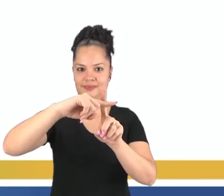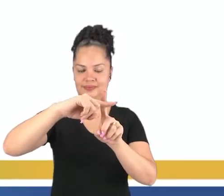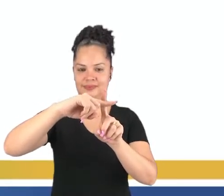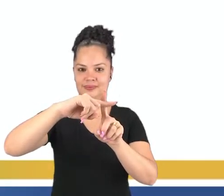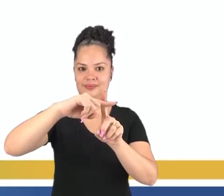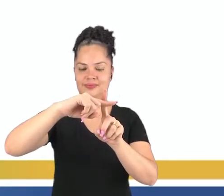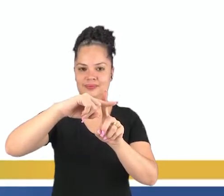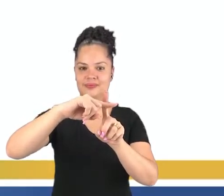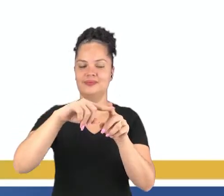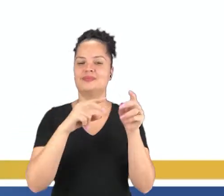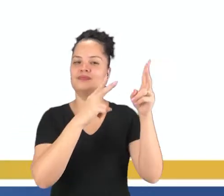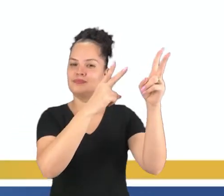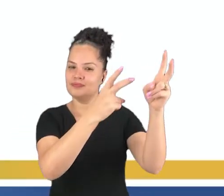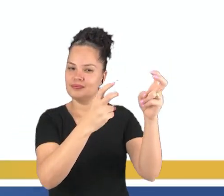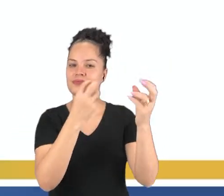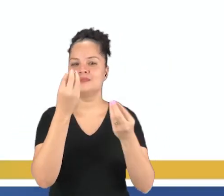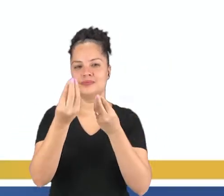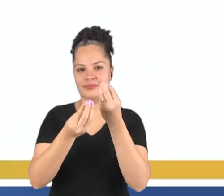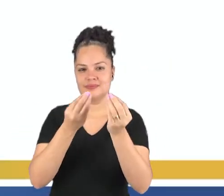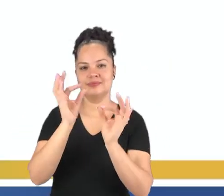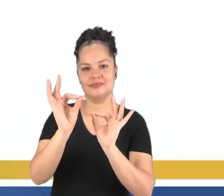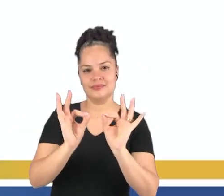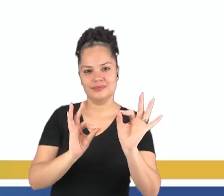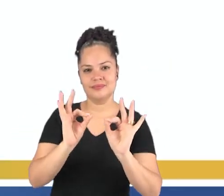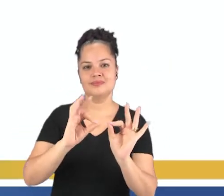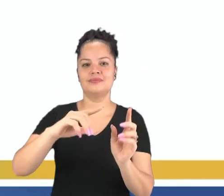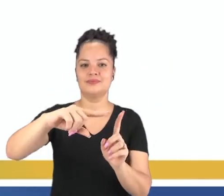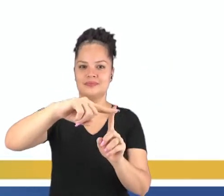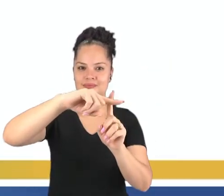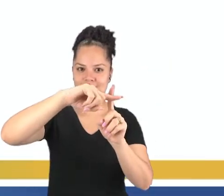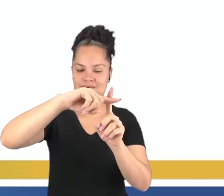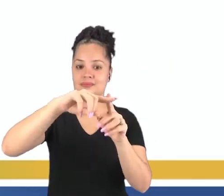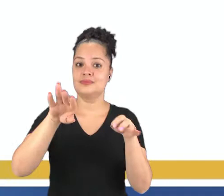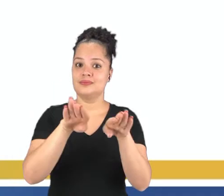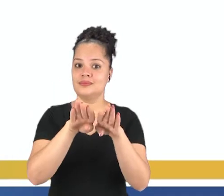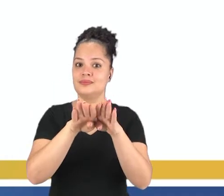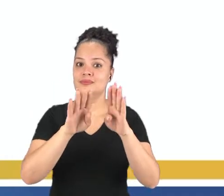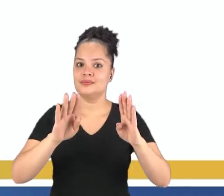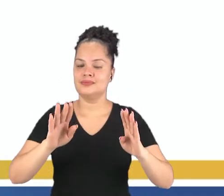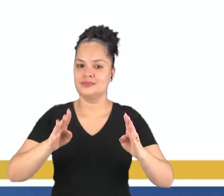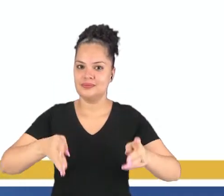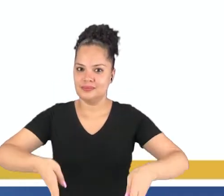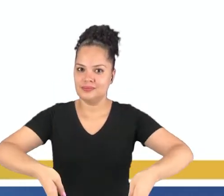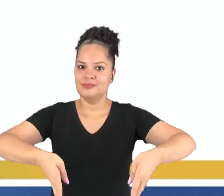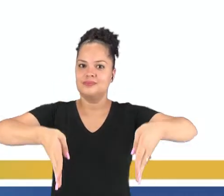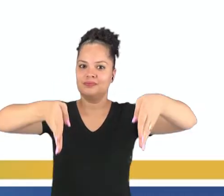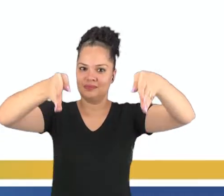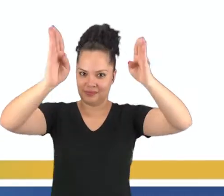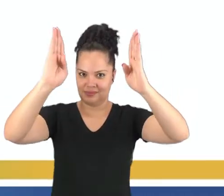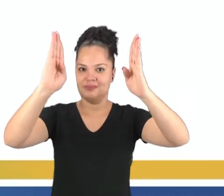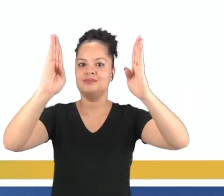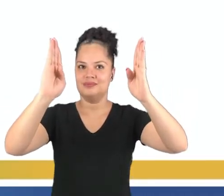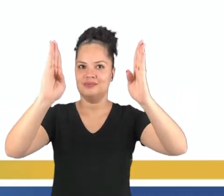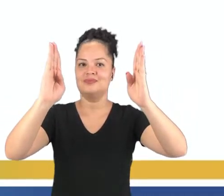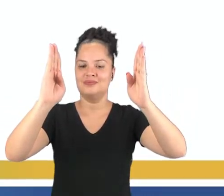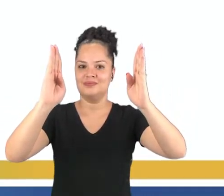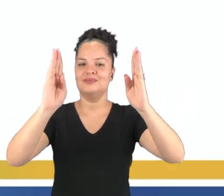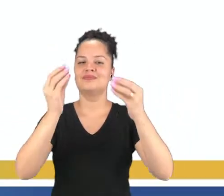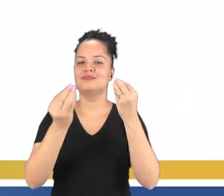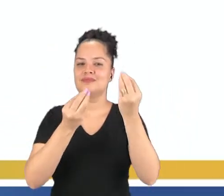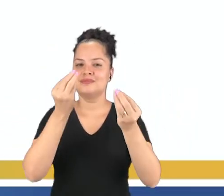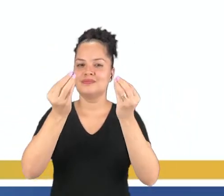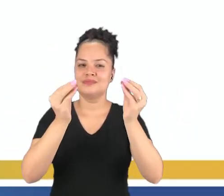cruz. Observe como é formada a cruz, né? E nós também temos os prédios. Observe as linhas que formam esse